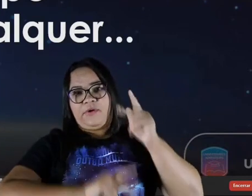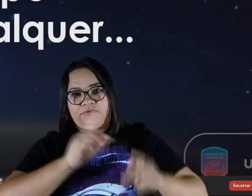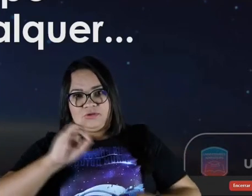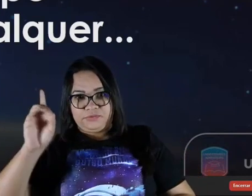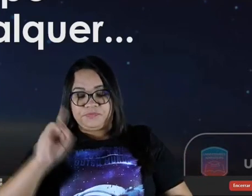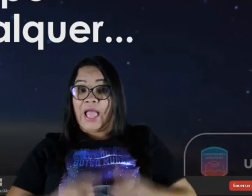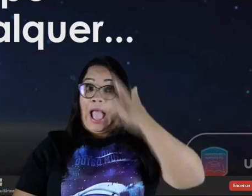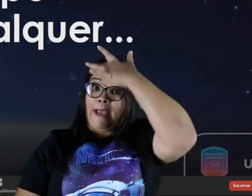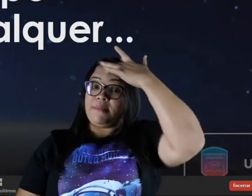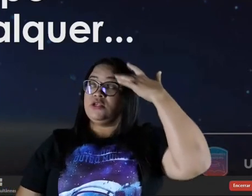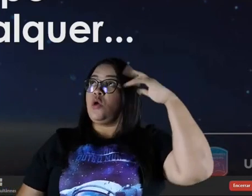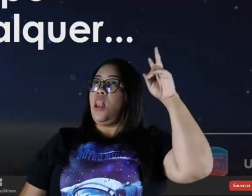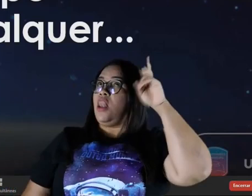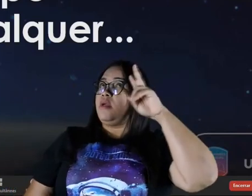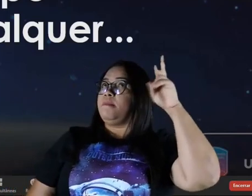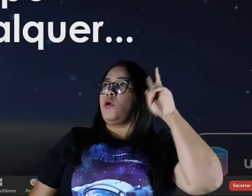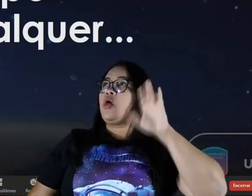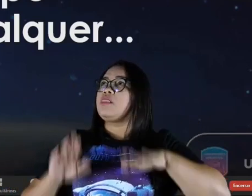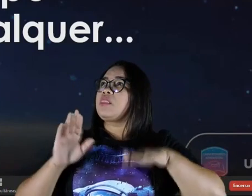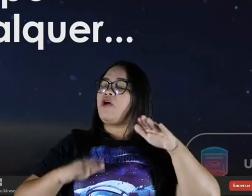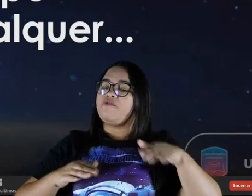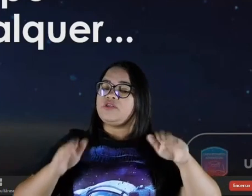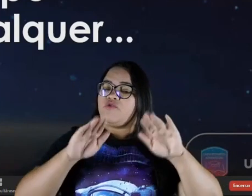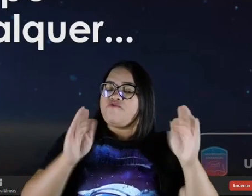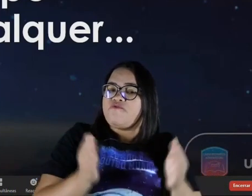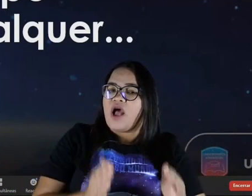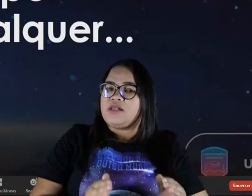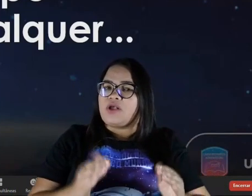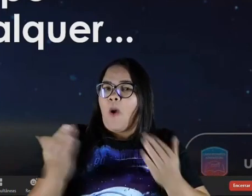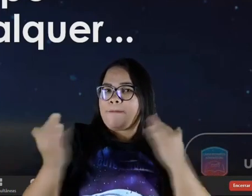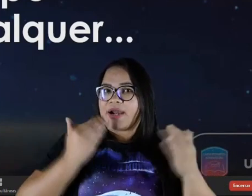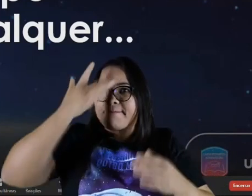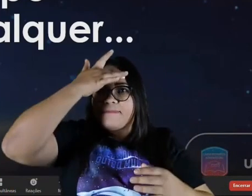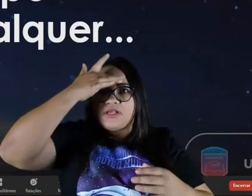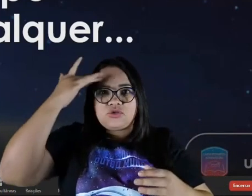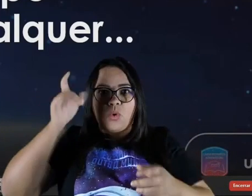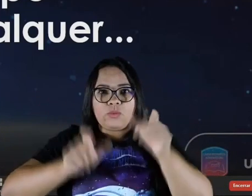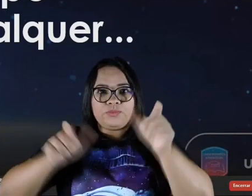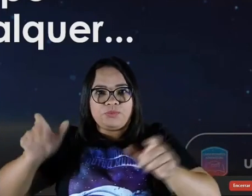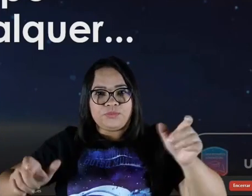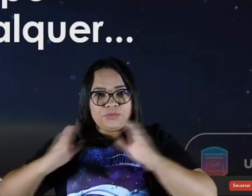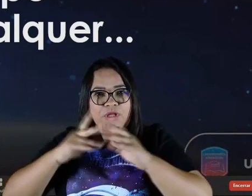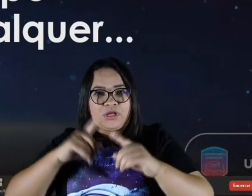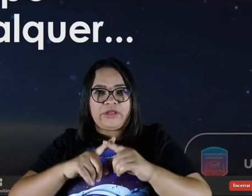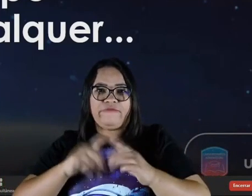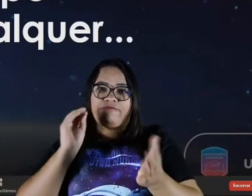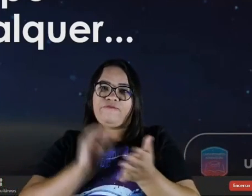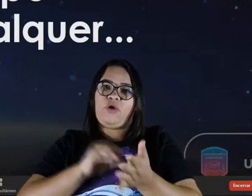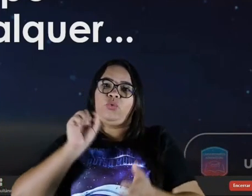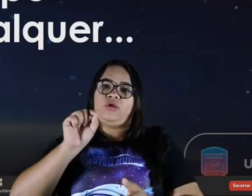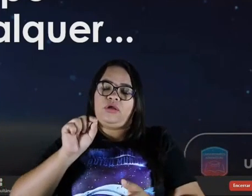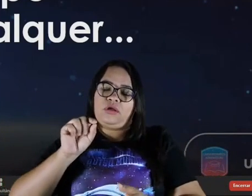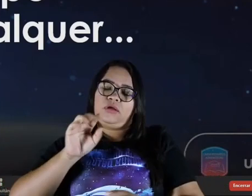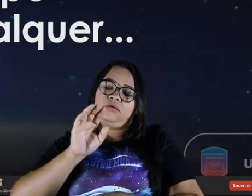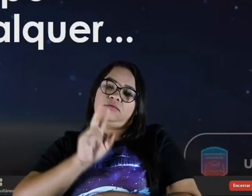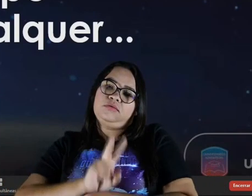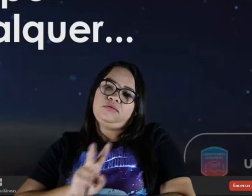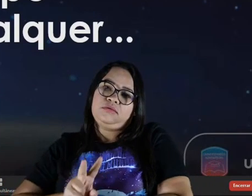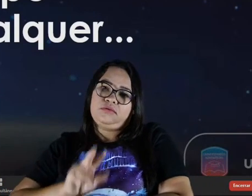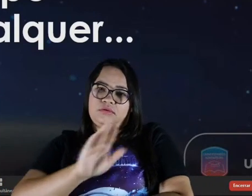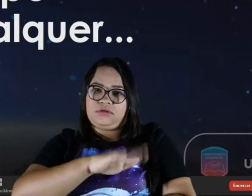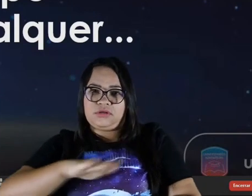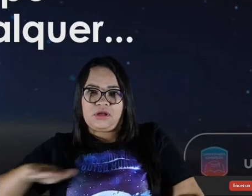talvez, negligenciados da igreja eram as crianças, porque não havia um ministério para cuidar das crianças. Olha,